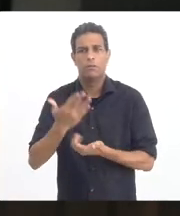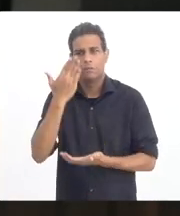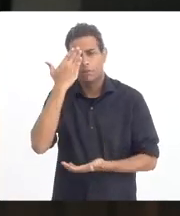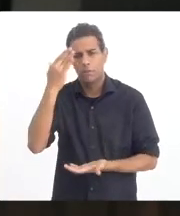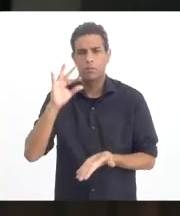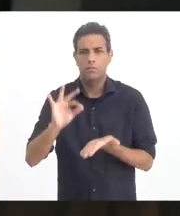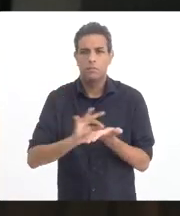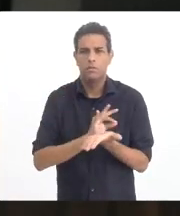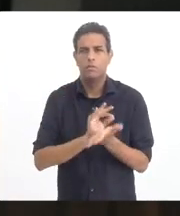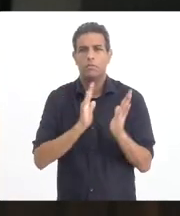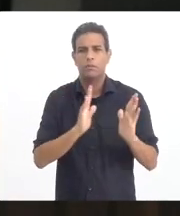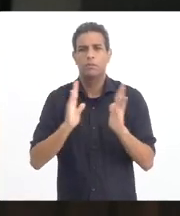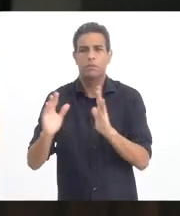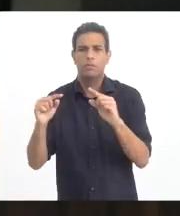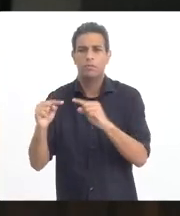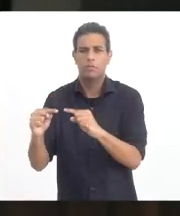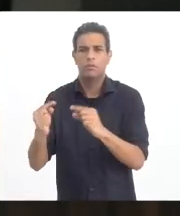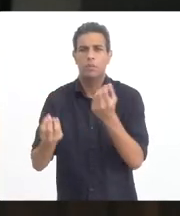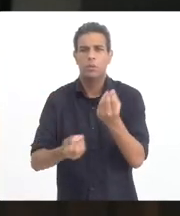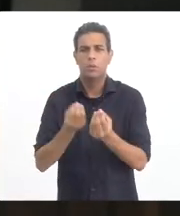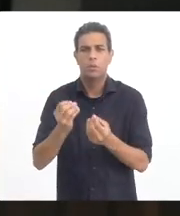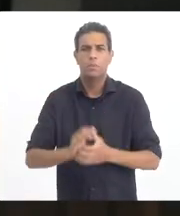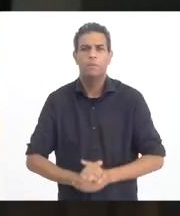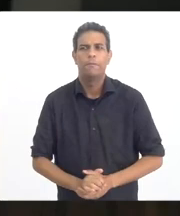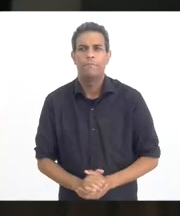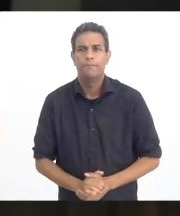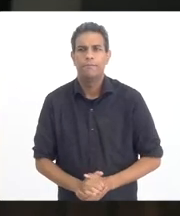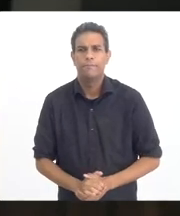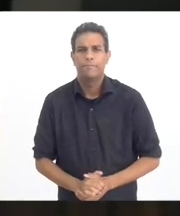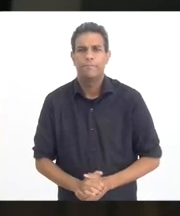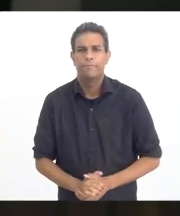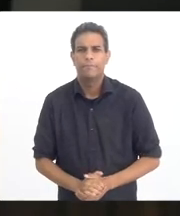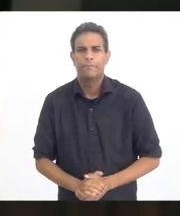possam falar. Só por essa questão, não há nenhuma